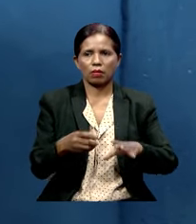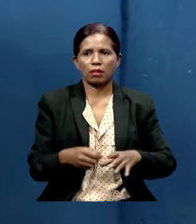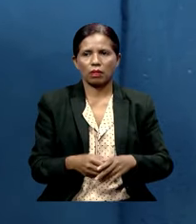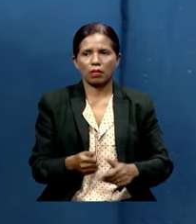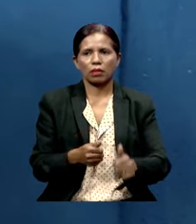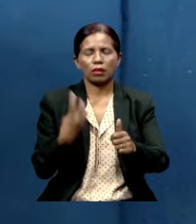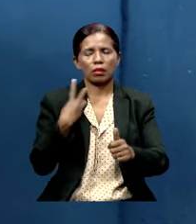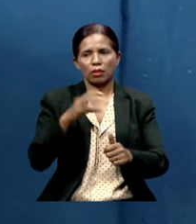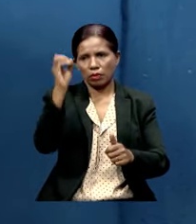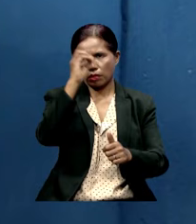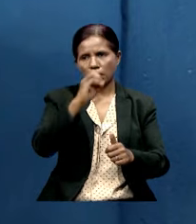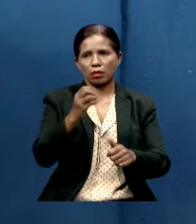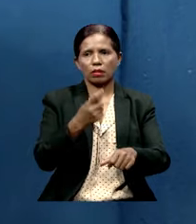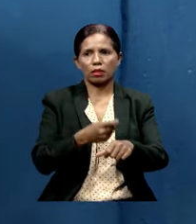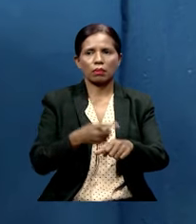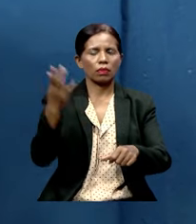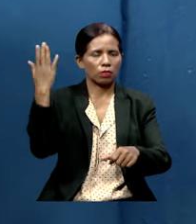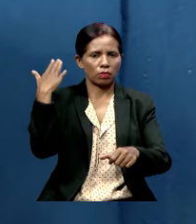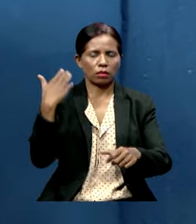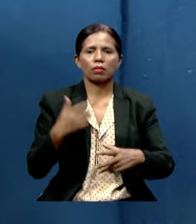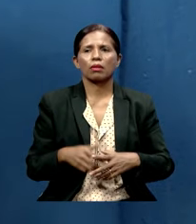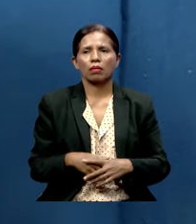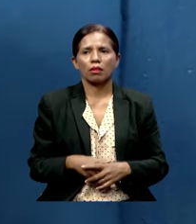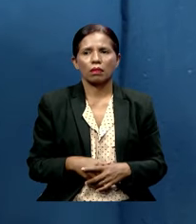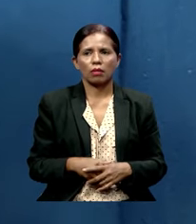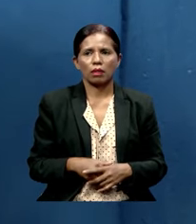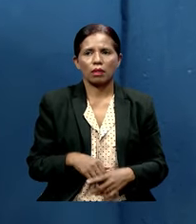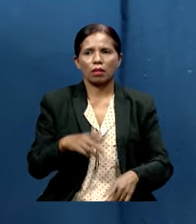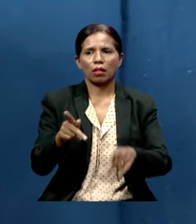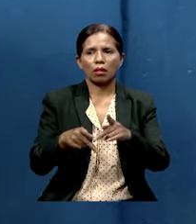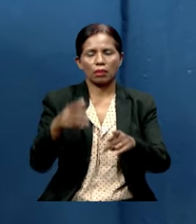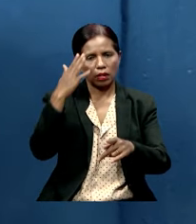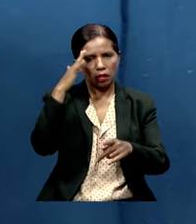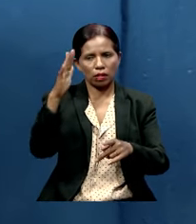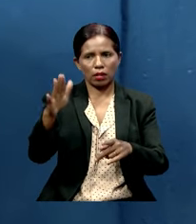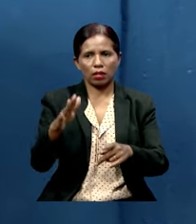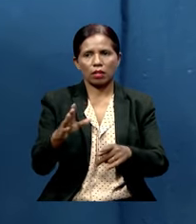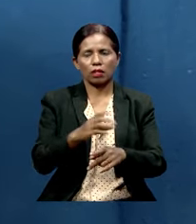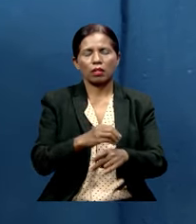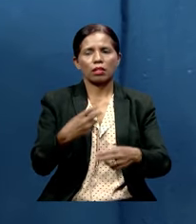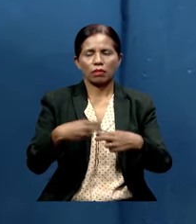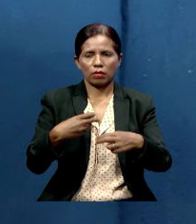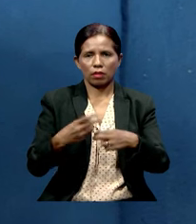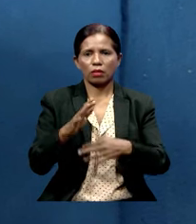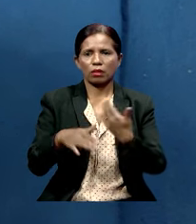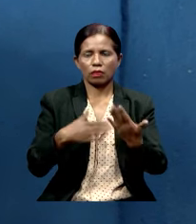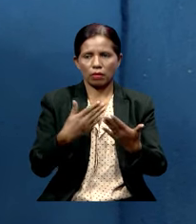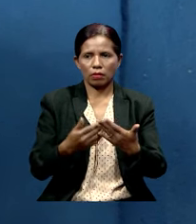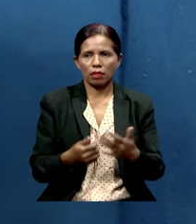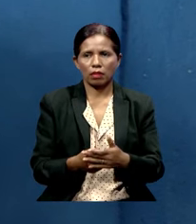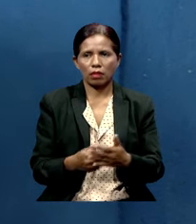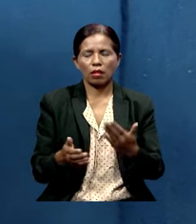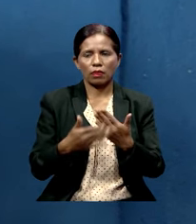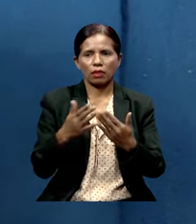tudo a minha observação né, diploma antiga, deve mas, é mas descobre agora né, nia fraqueza Sira. Então, a fácil é